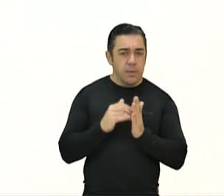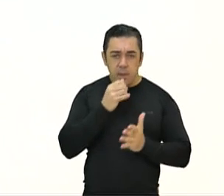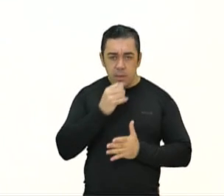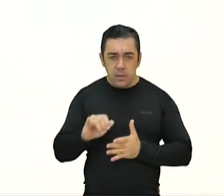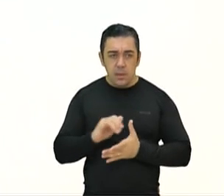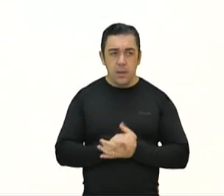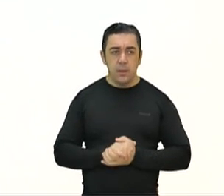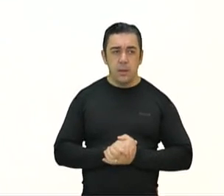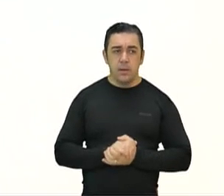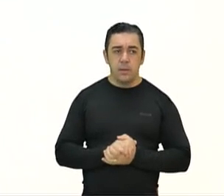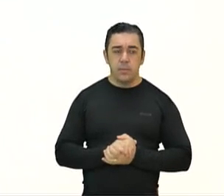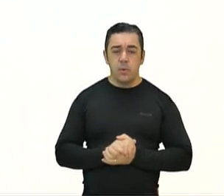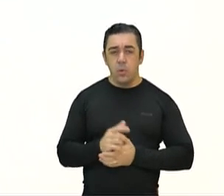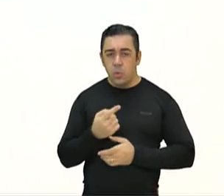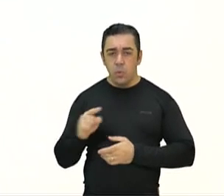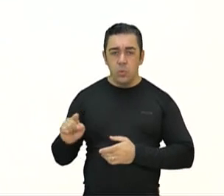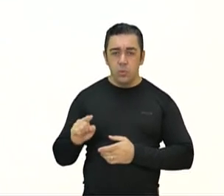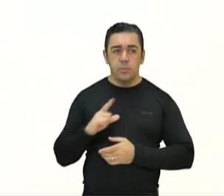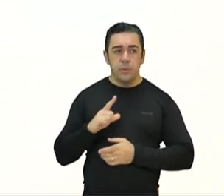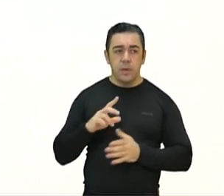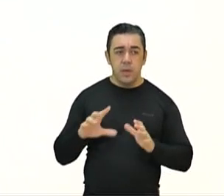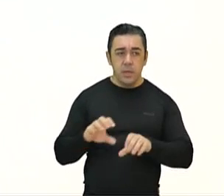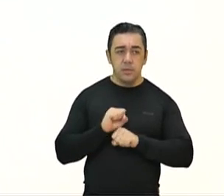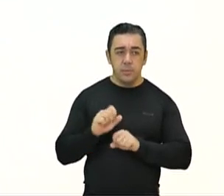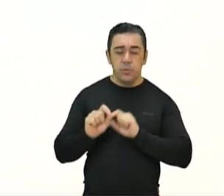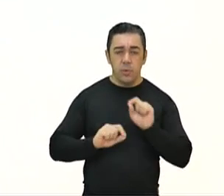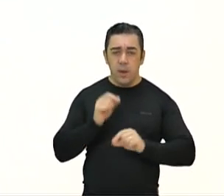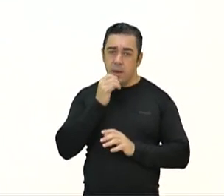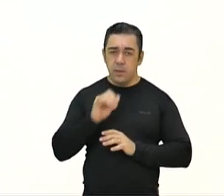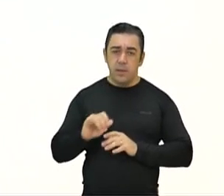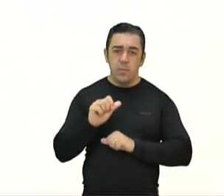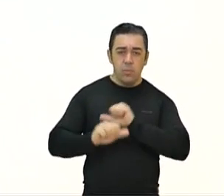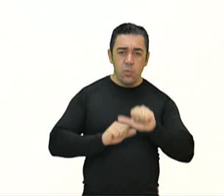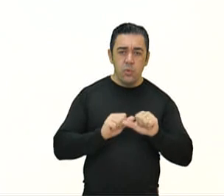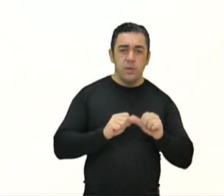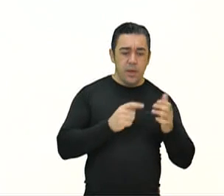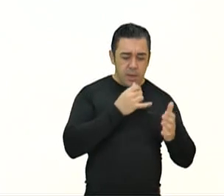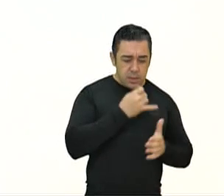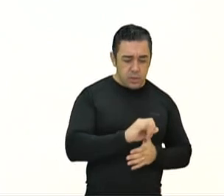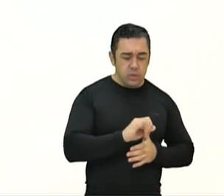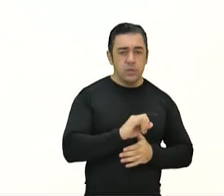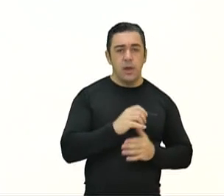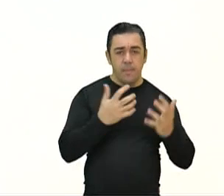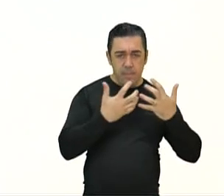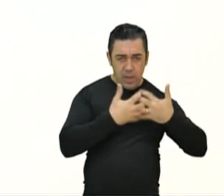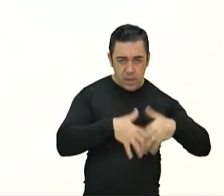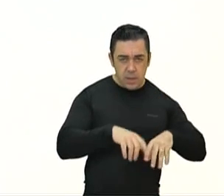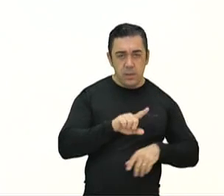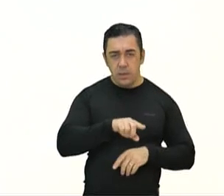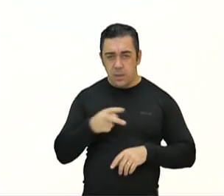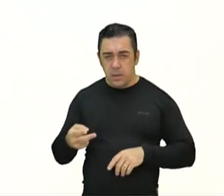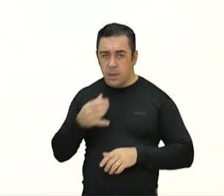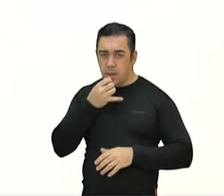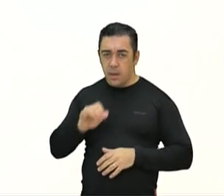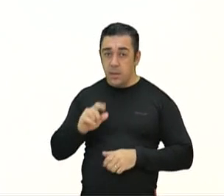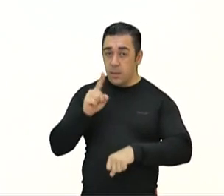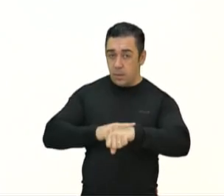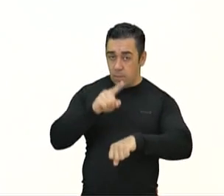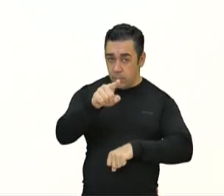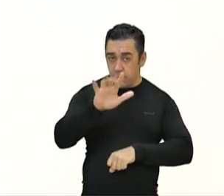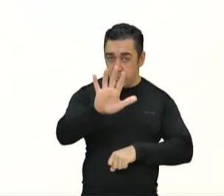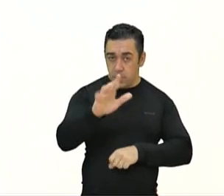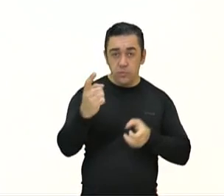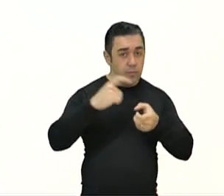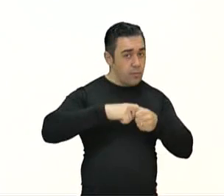elétrica e a última, o receptor elétrico, transforma a energia mecânica em elétrica. Vamos dar um tempinho e já voltamos já.